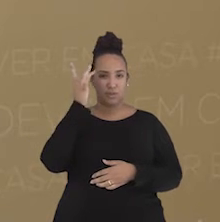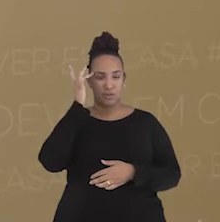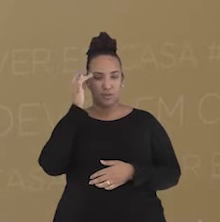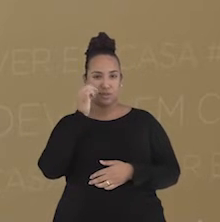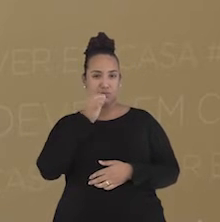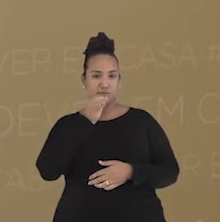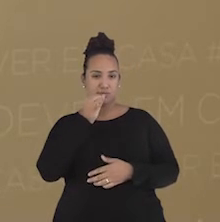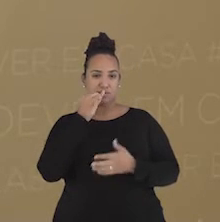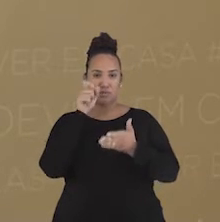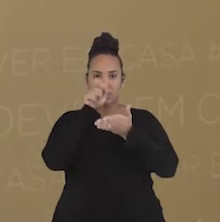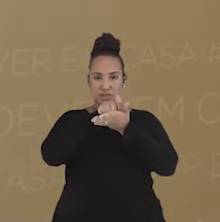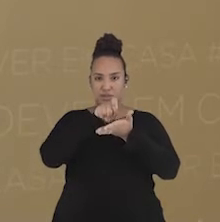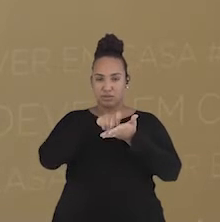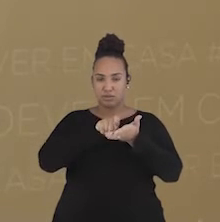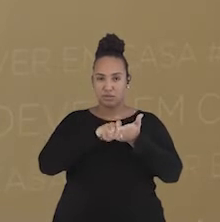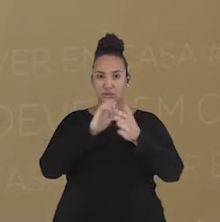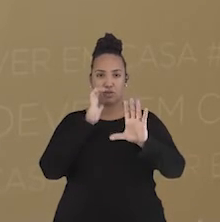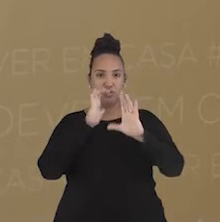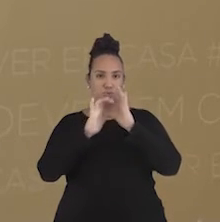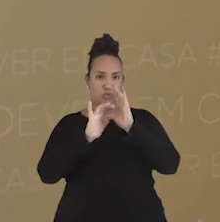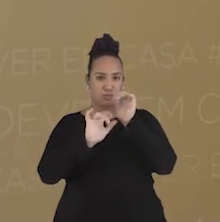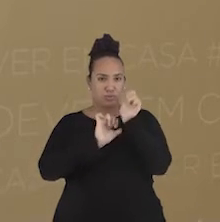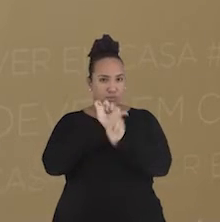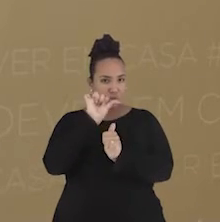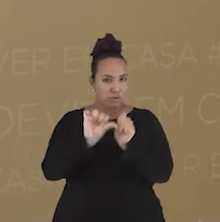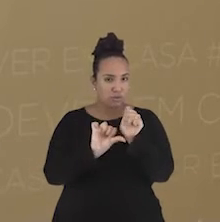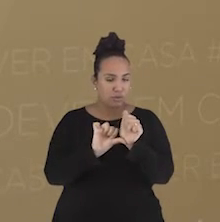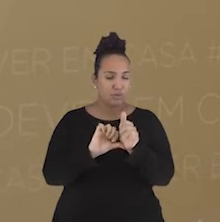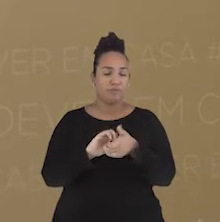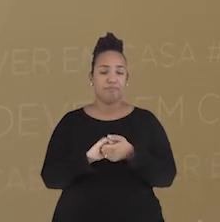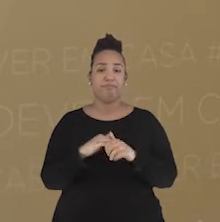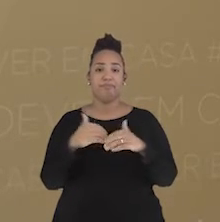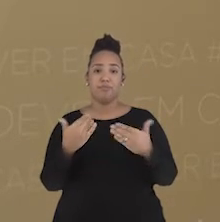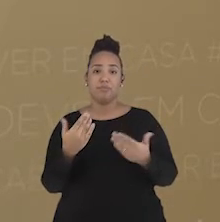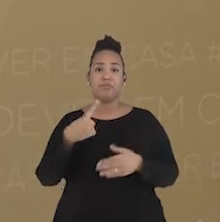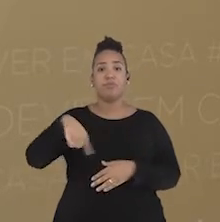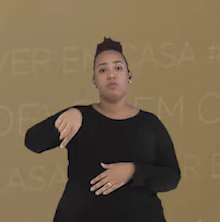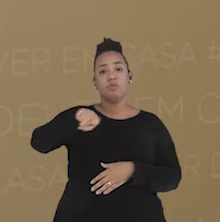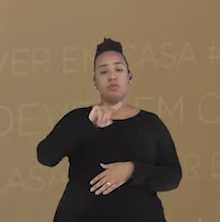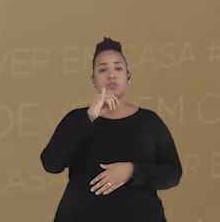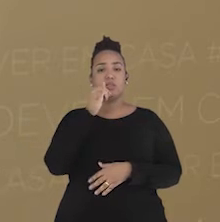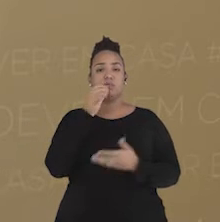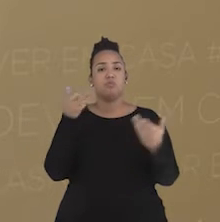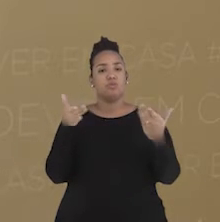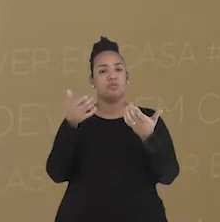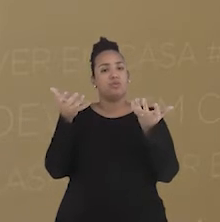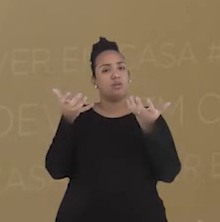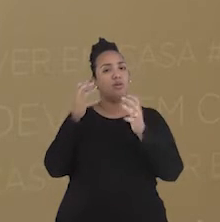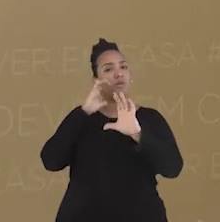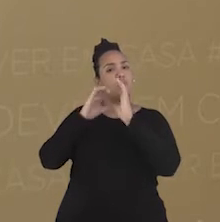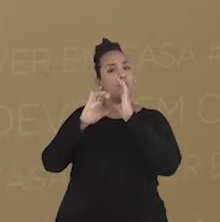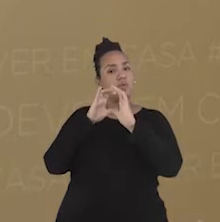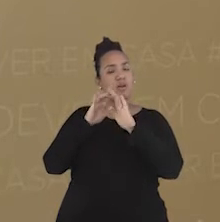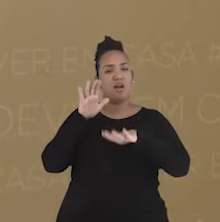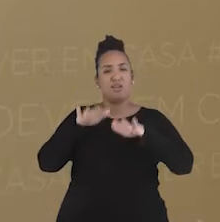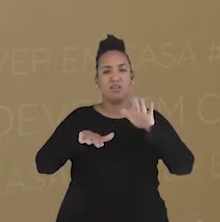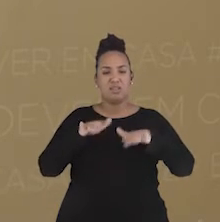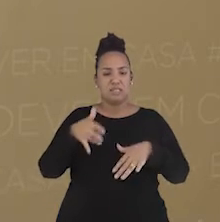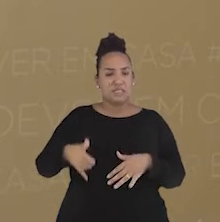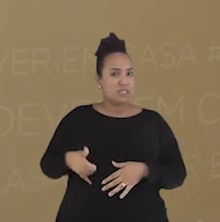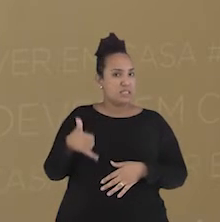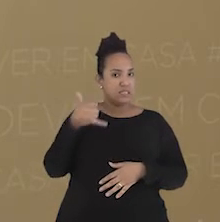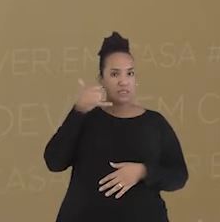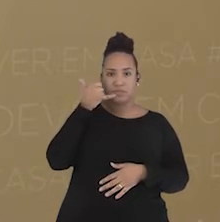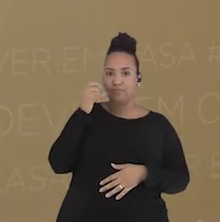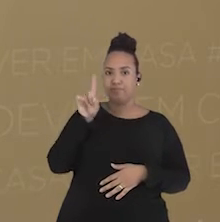E você, acha que a forma de escrever ou de se comunicar mudou muito? Nós mesmos, quando queremos falar com alguém hoje, muitas